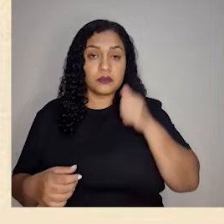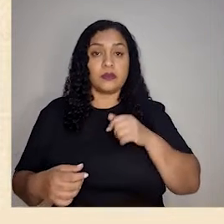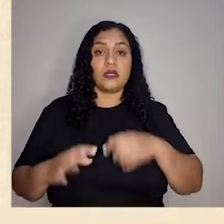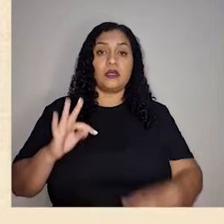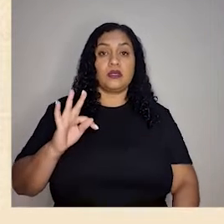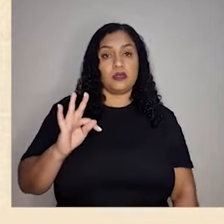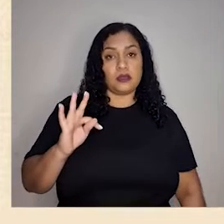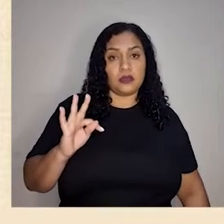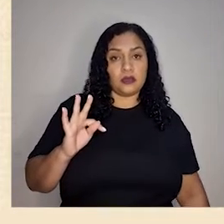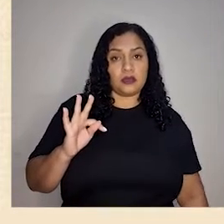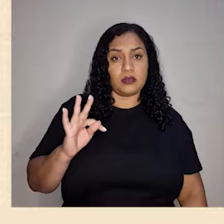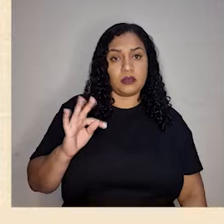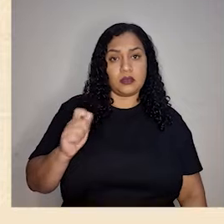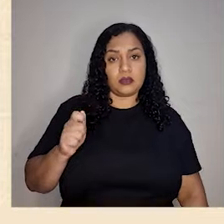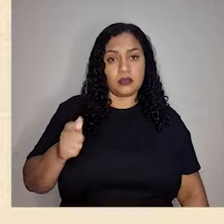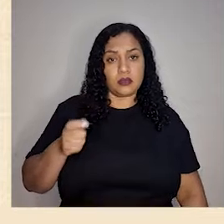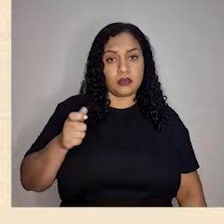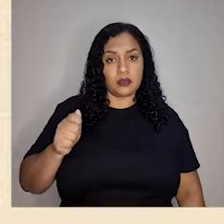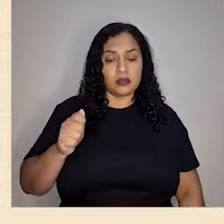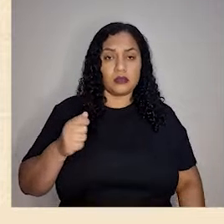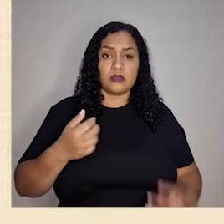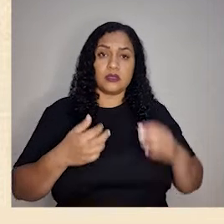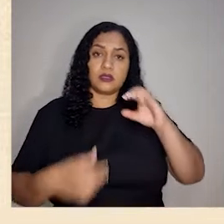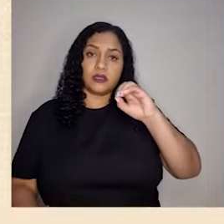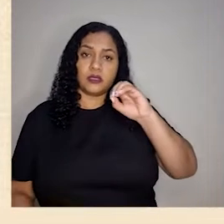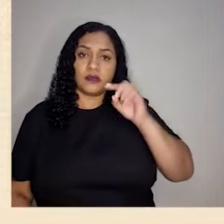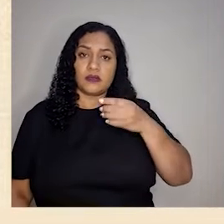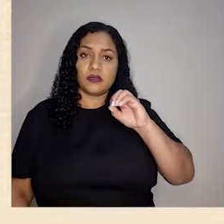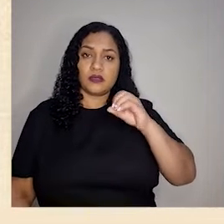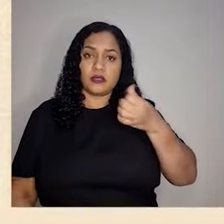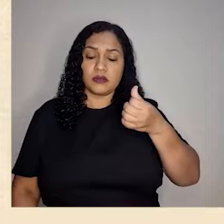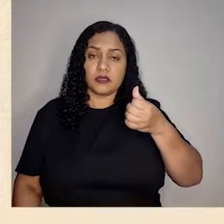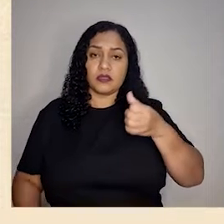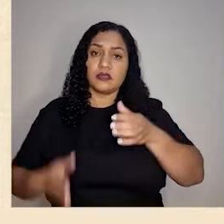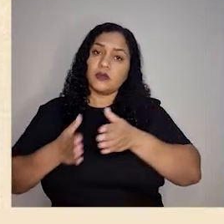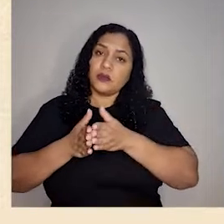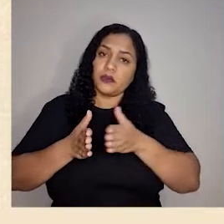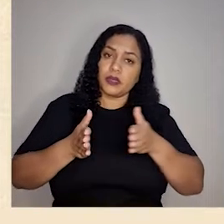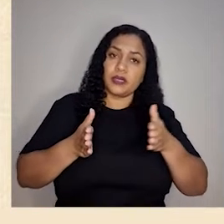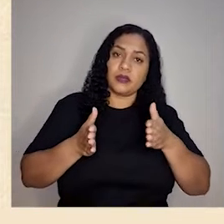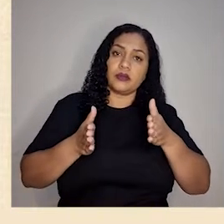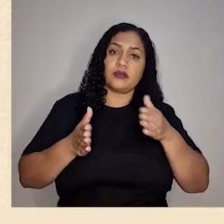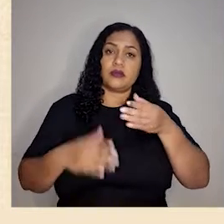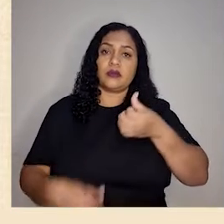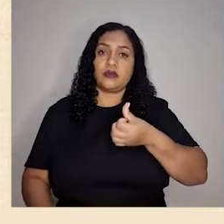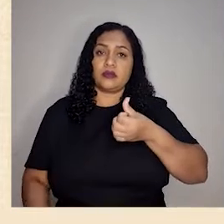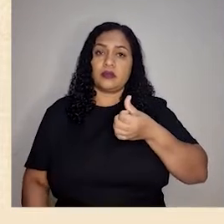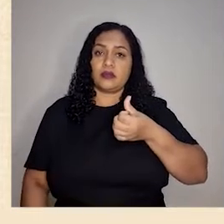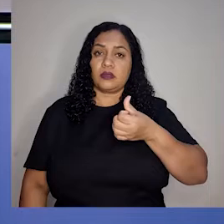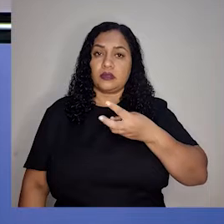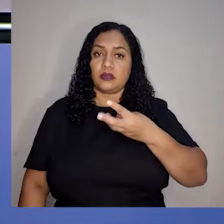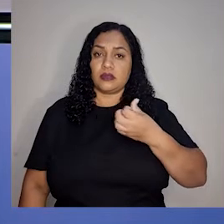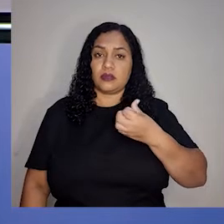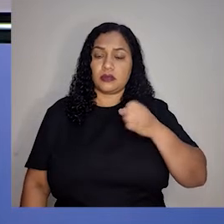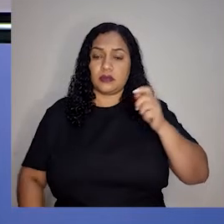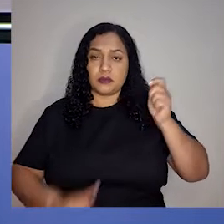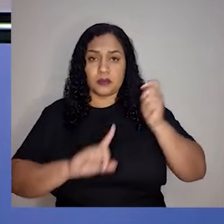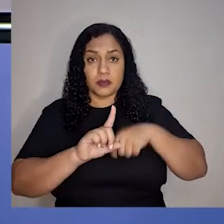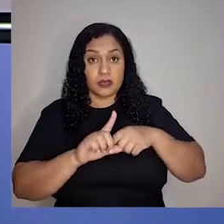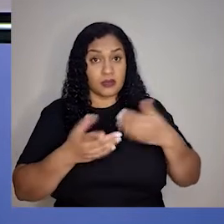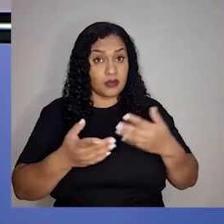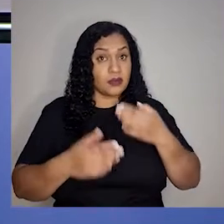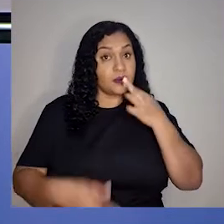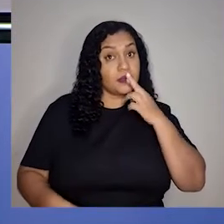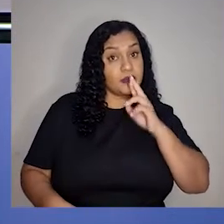a taxa tá aqui 0,06 e o tempo tá aqui 36 meses agora